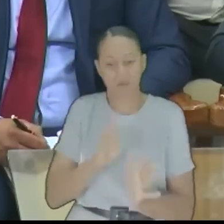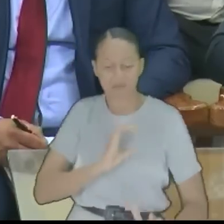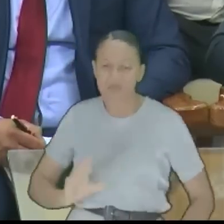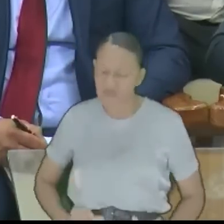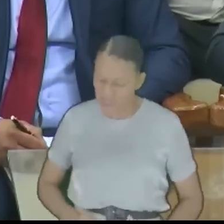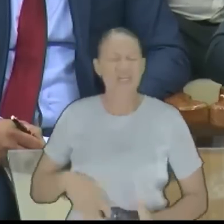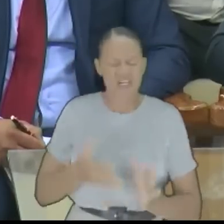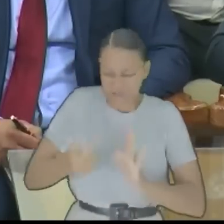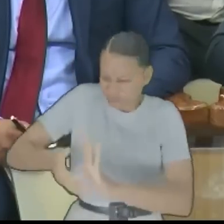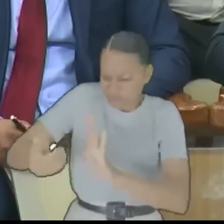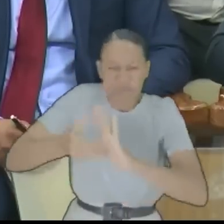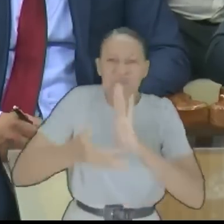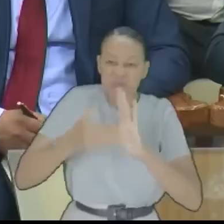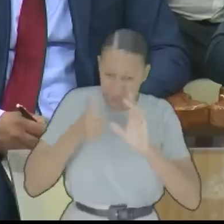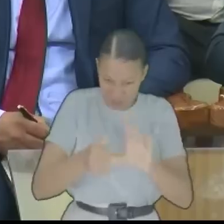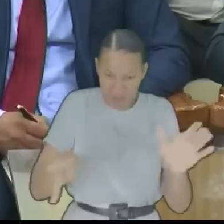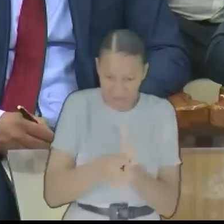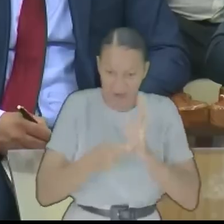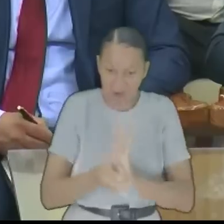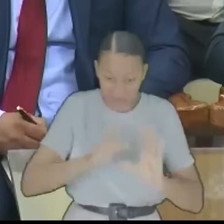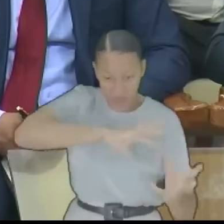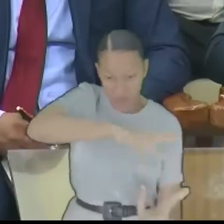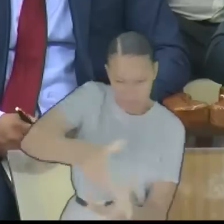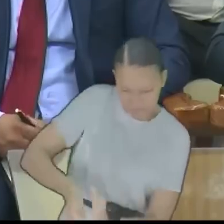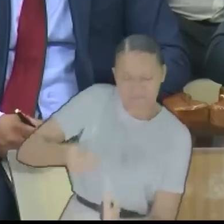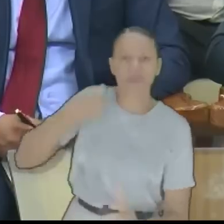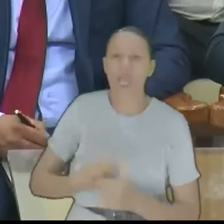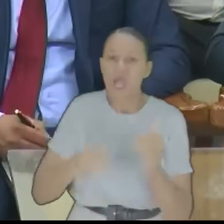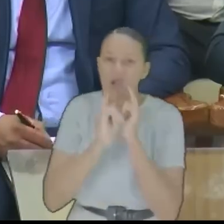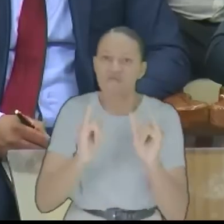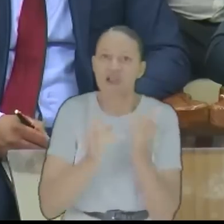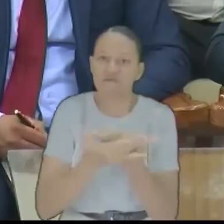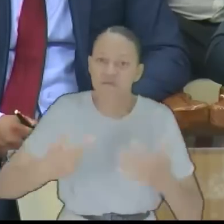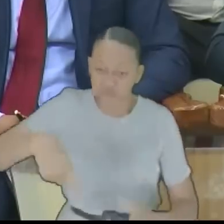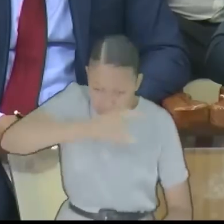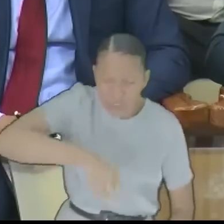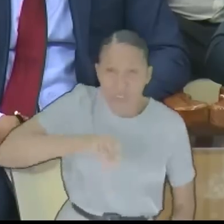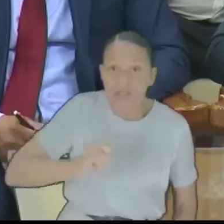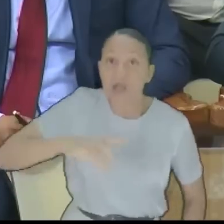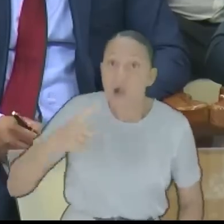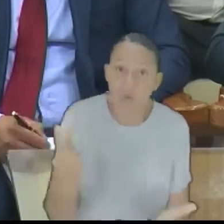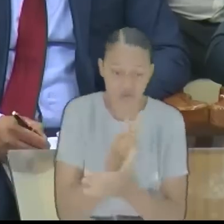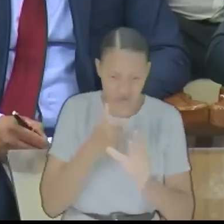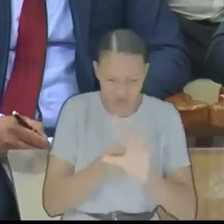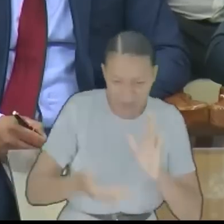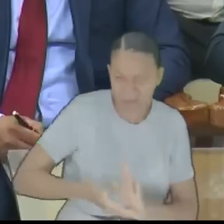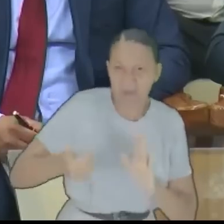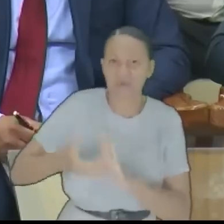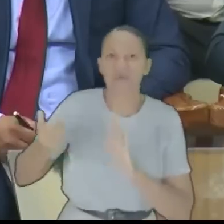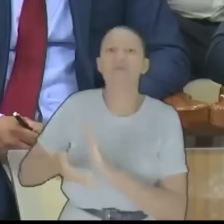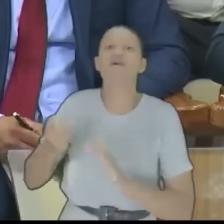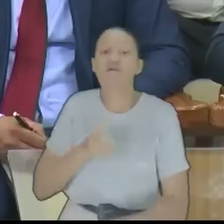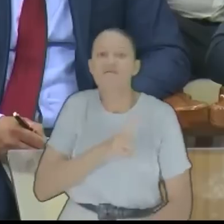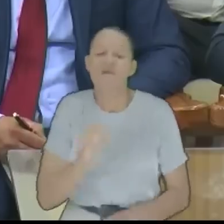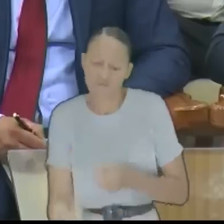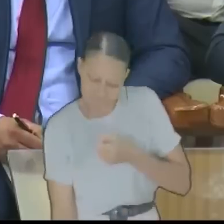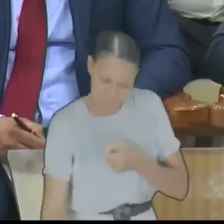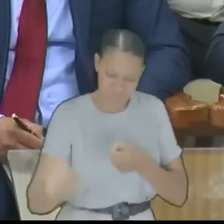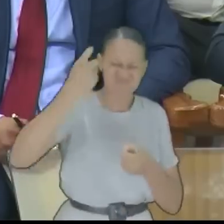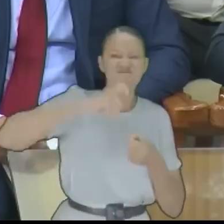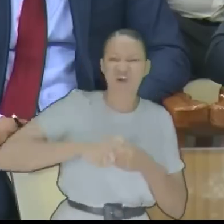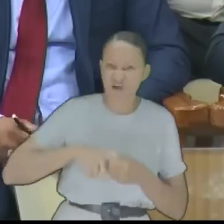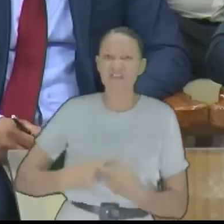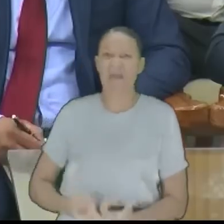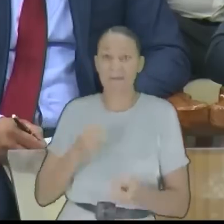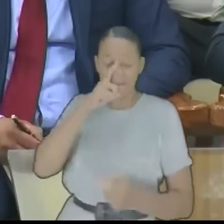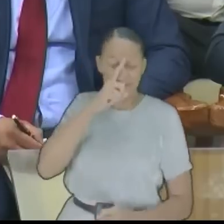querendo varrer o cristianismo da terra. E eu quero dizer que se isso acontecesse, nós iríamos voltar à